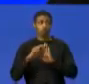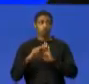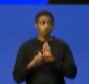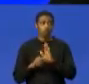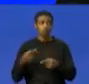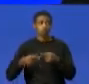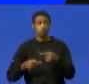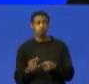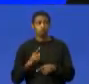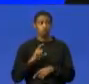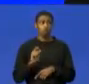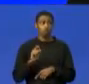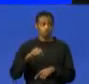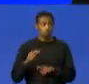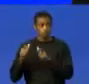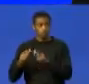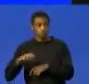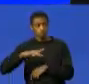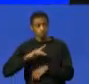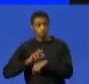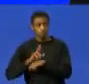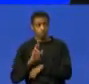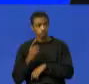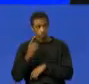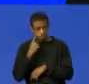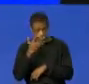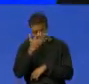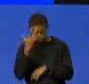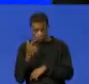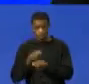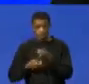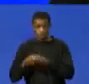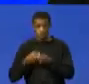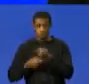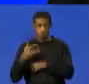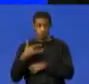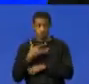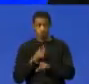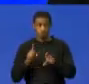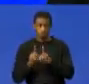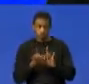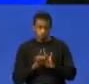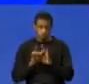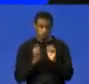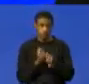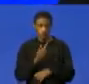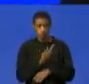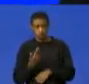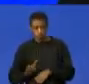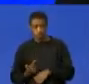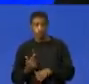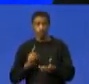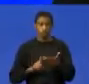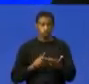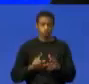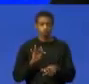político-administrativa, ou seja, que tem no município o principal gestor das ações de saúde, obviamente com participação dos estados e também da União. E